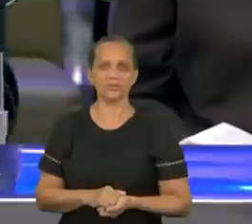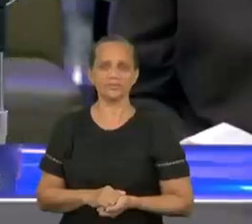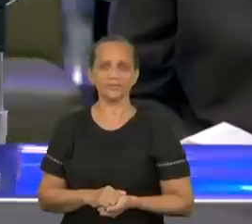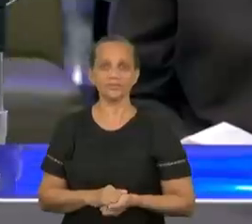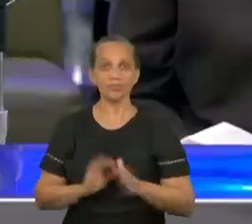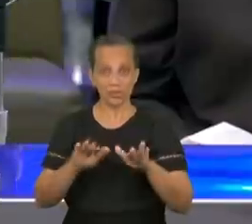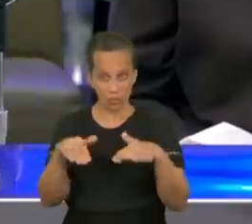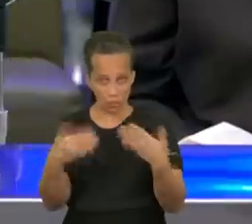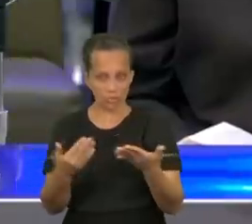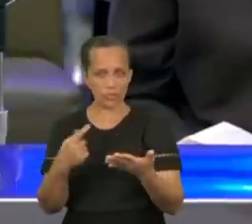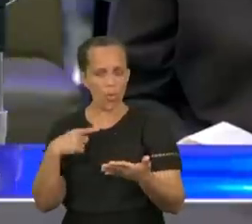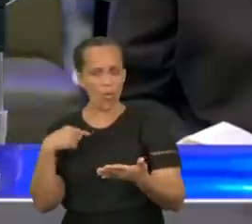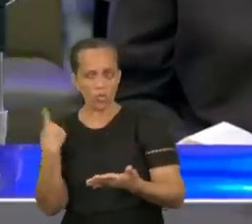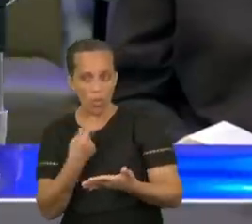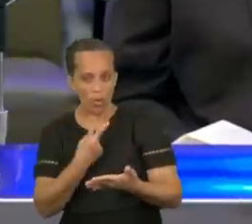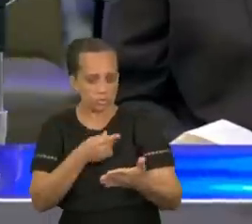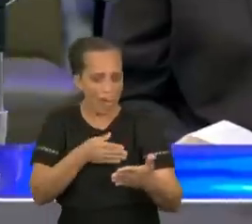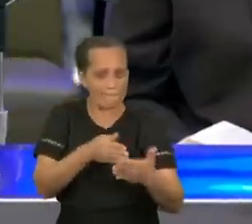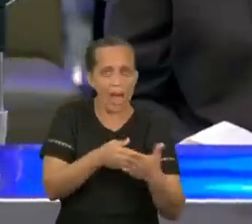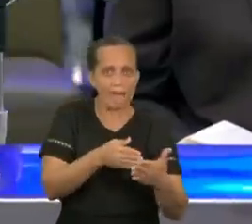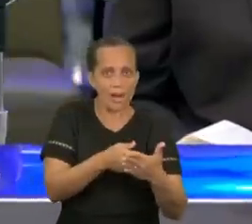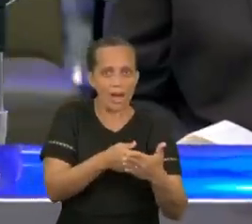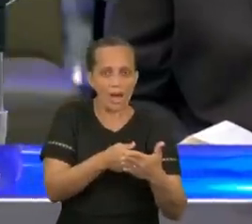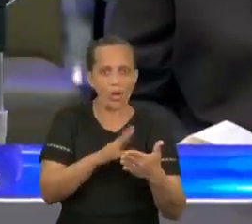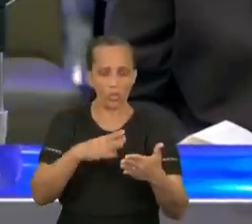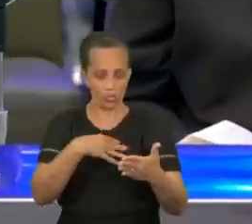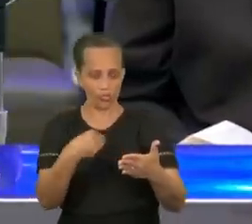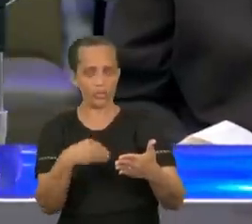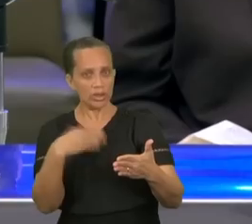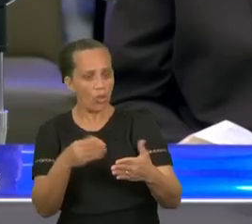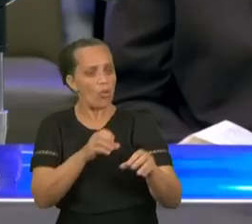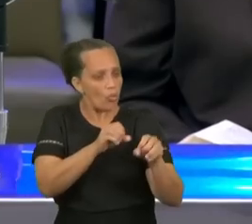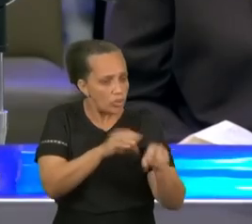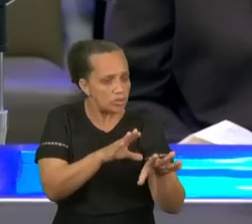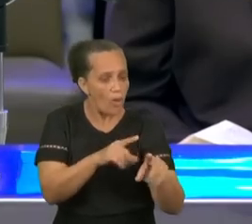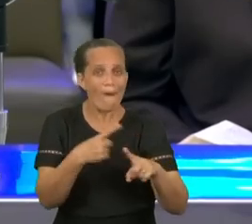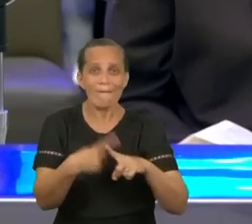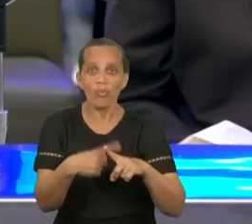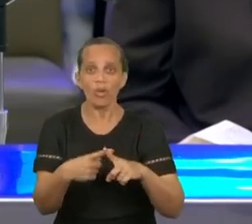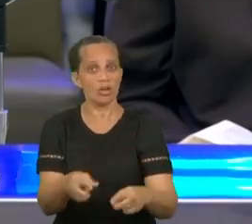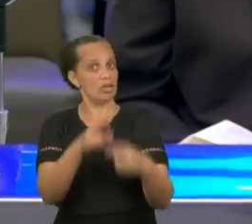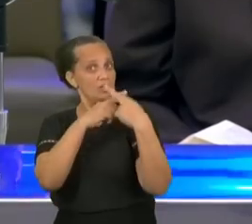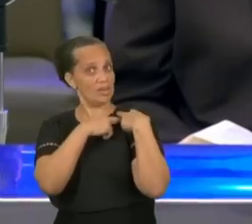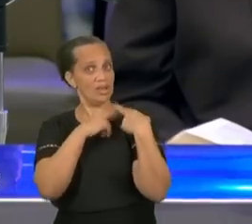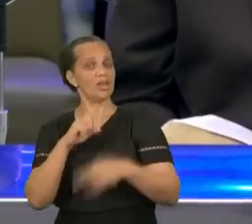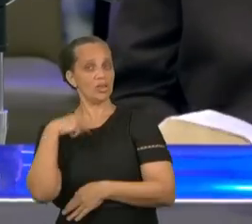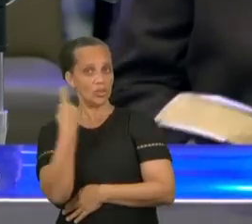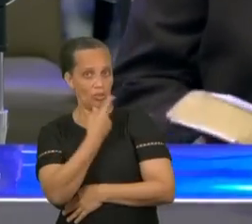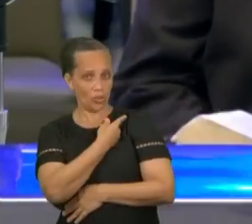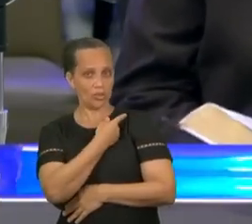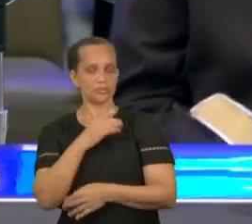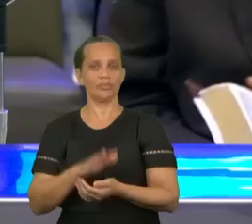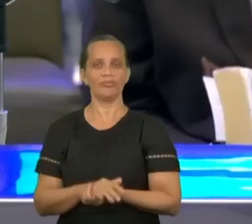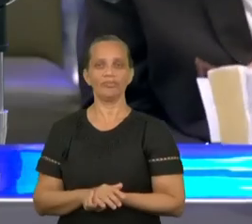quando criamos limite estamos ensinando e é uma obrigação Nossa ler Ezequiel